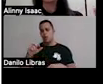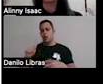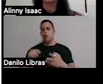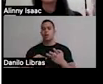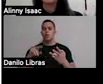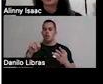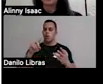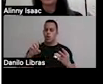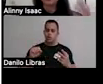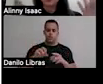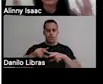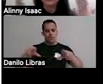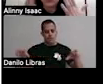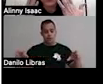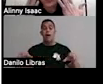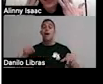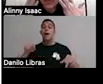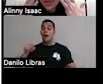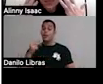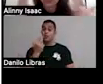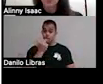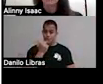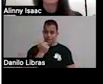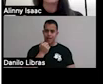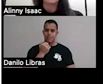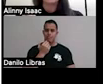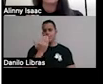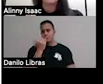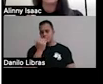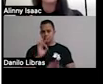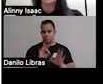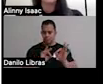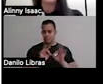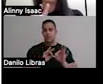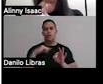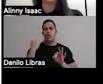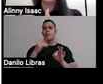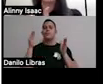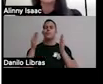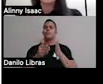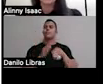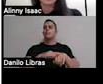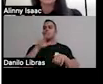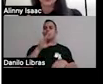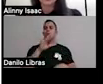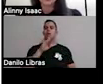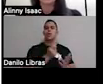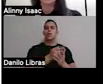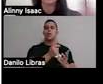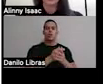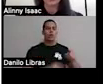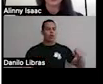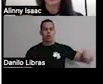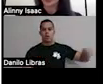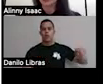nozes. Então, a gente acaba, na nossa dieta atual, priorizando, né, tendo um consumo muito maior de ácidos graxos da